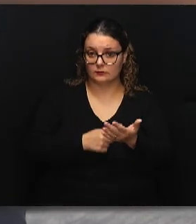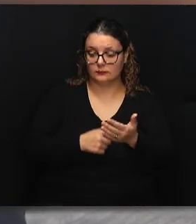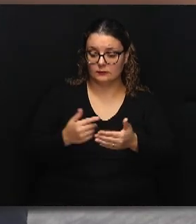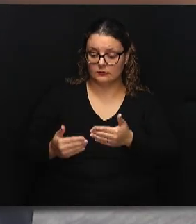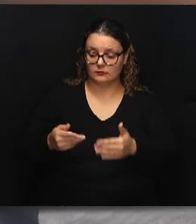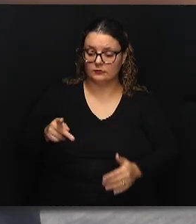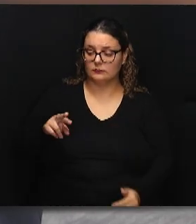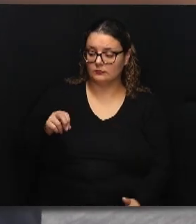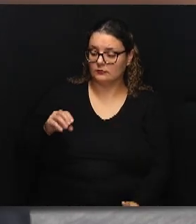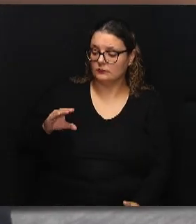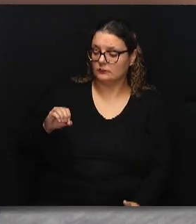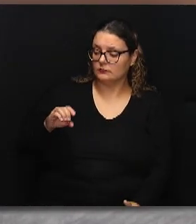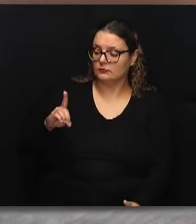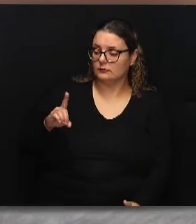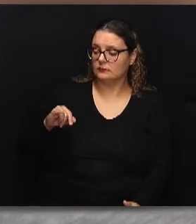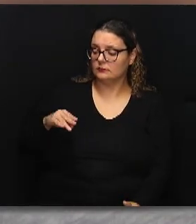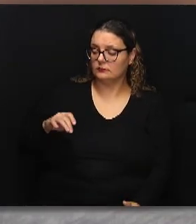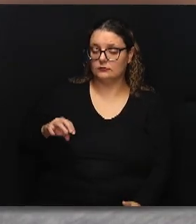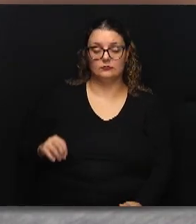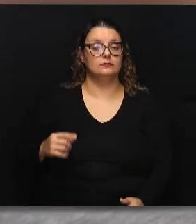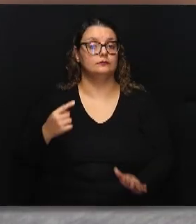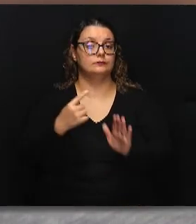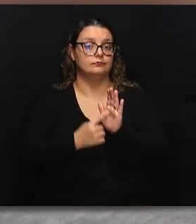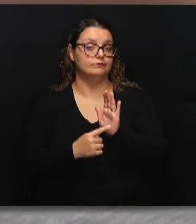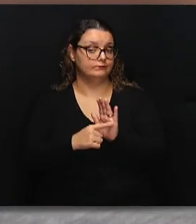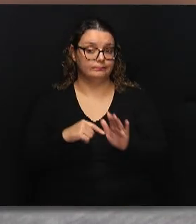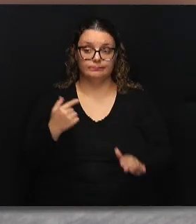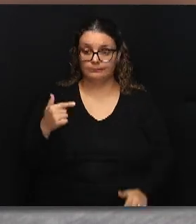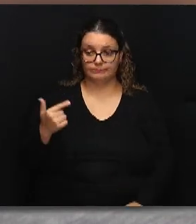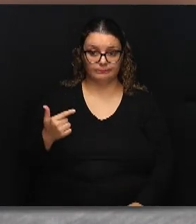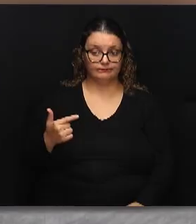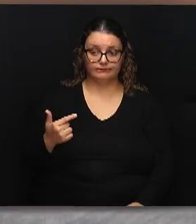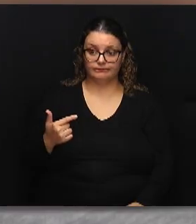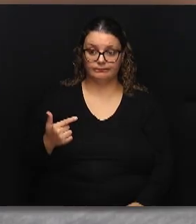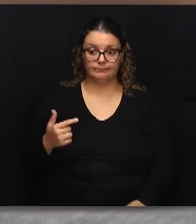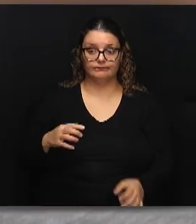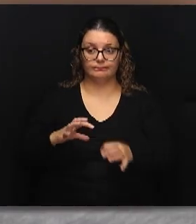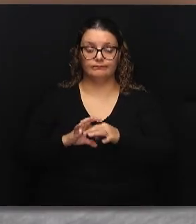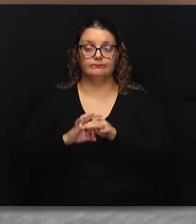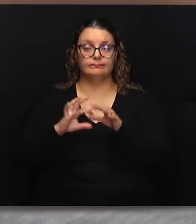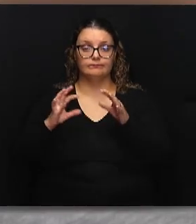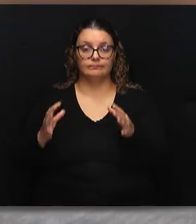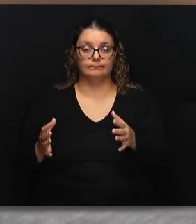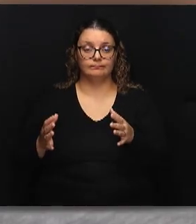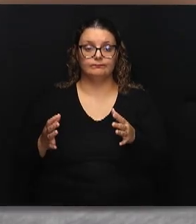e foram cancelados justamente porque não tinham a disponibilidade de